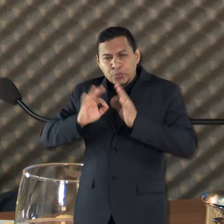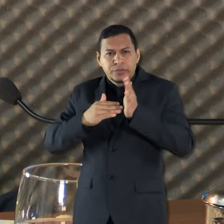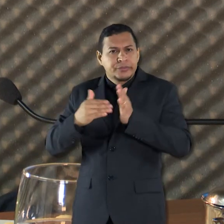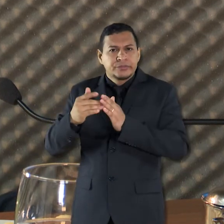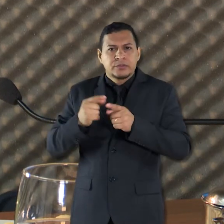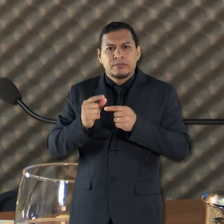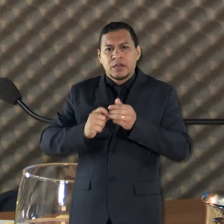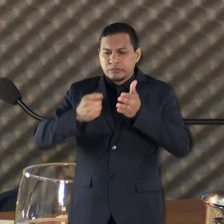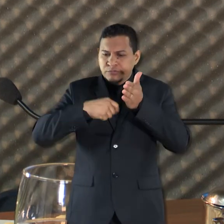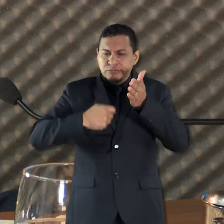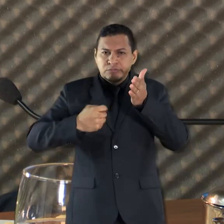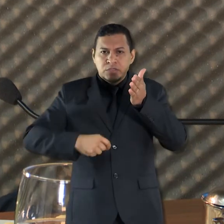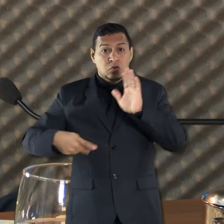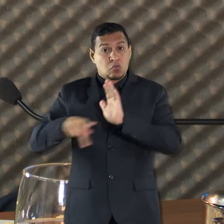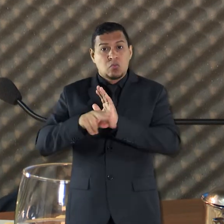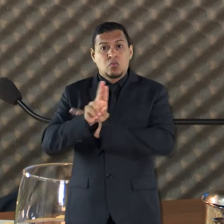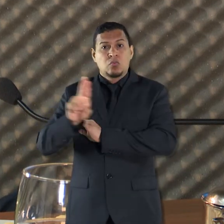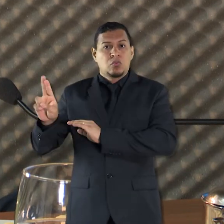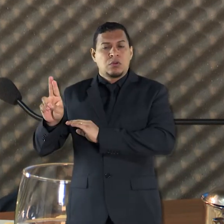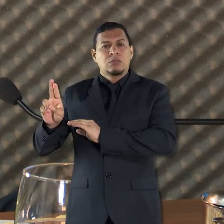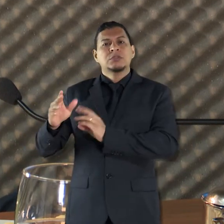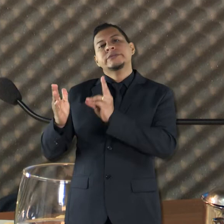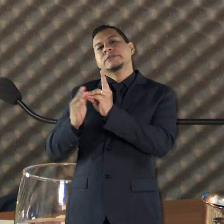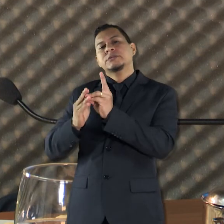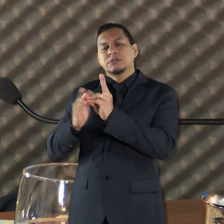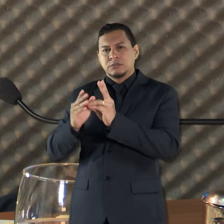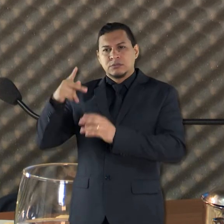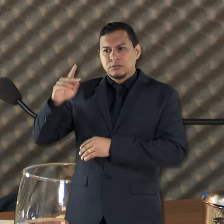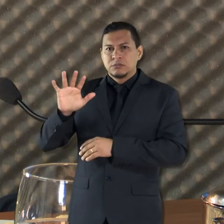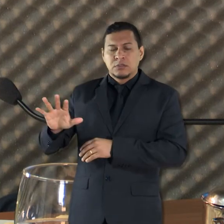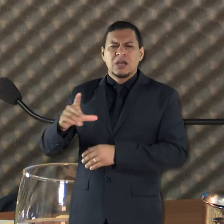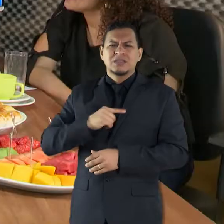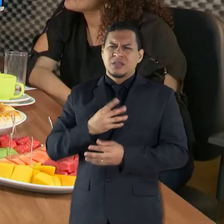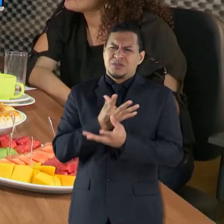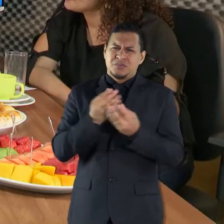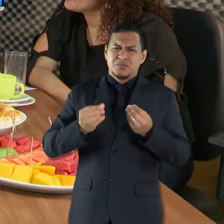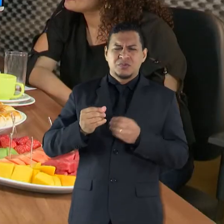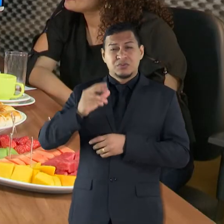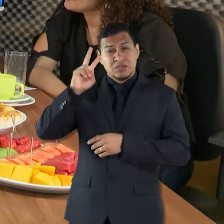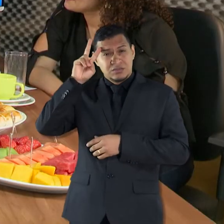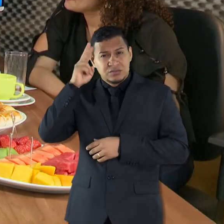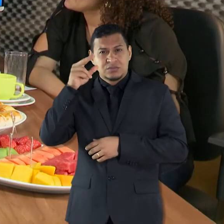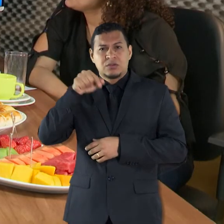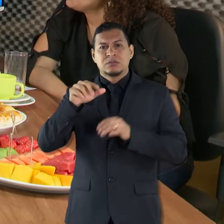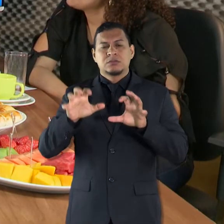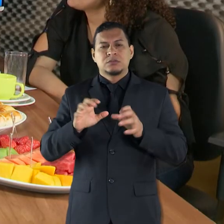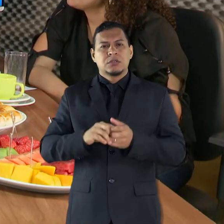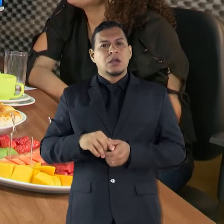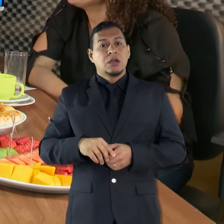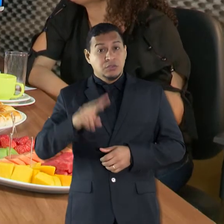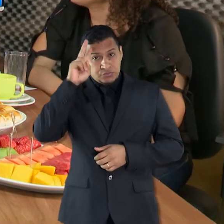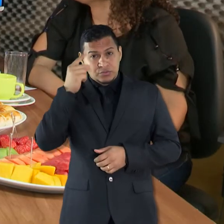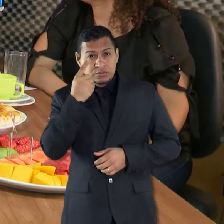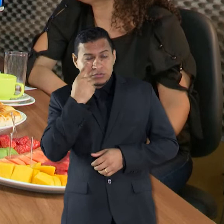dele para registrar toda a família com o nome indígena, o nome dele mesmo, com a filiação correta. Então tem muitas histórias assim. Muita